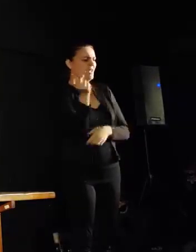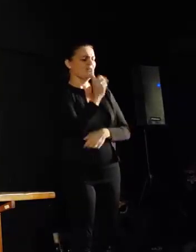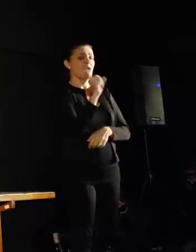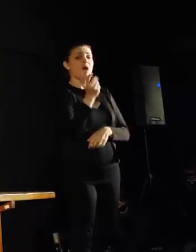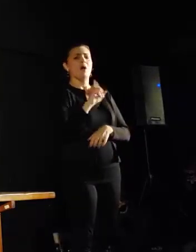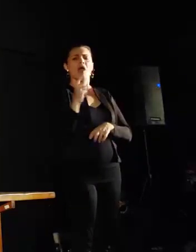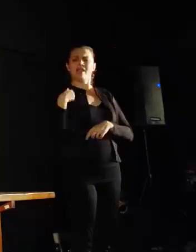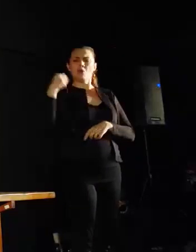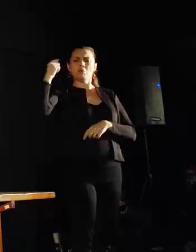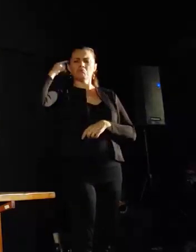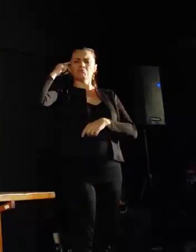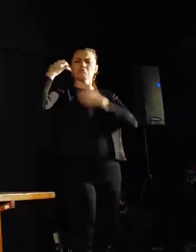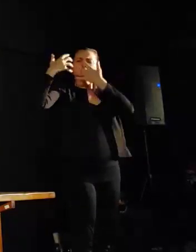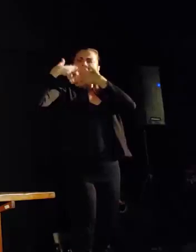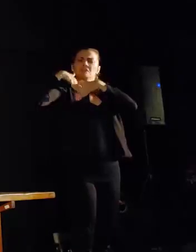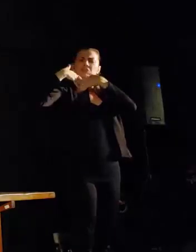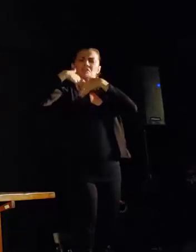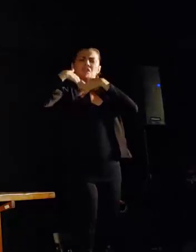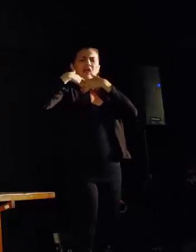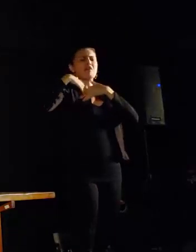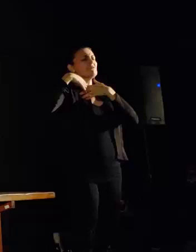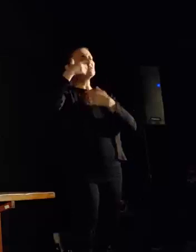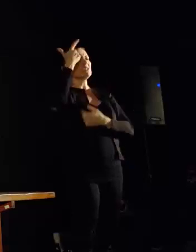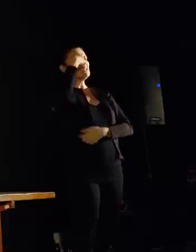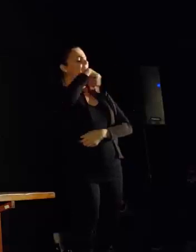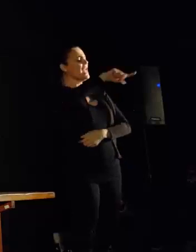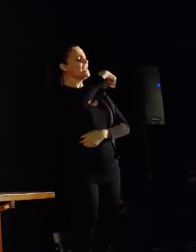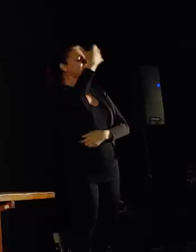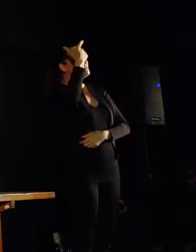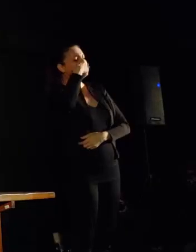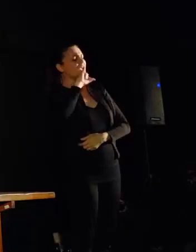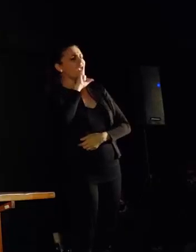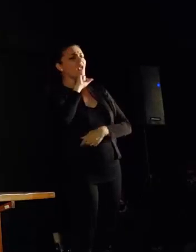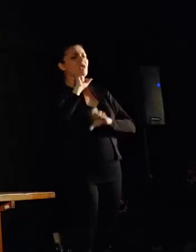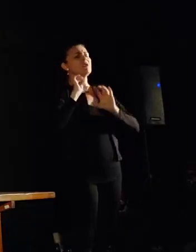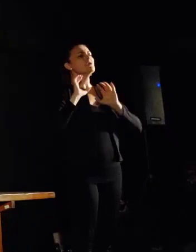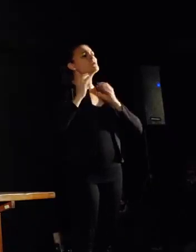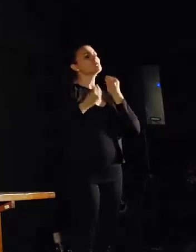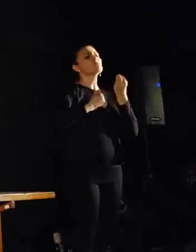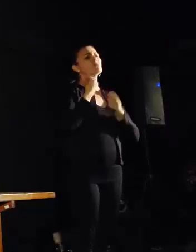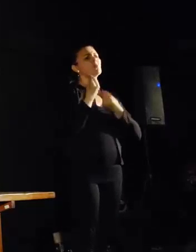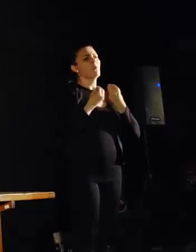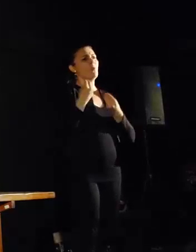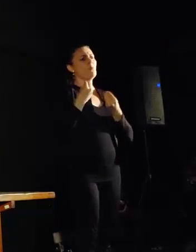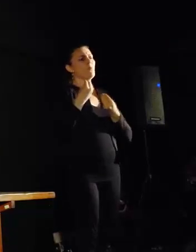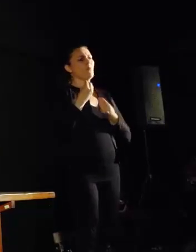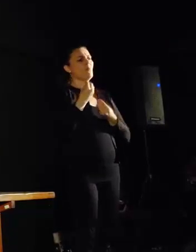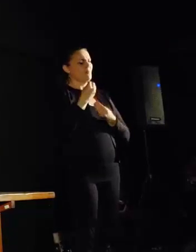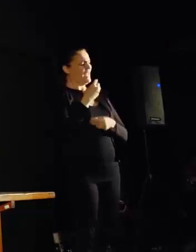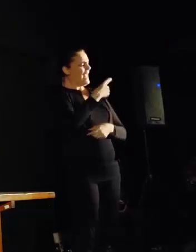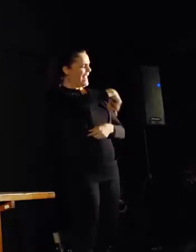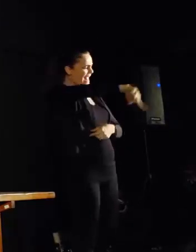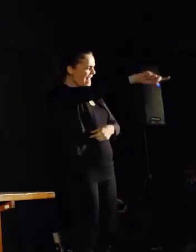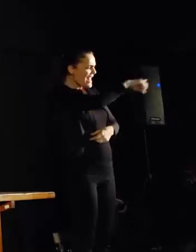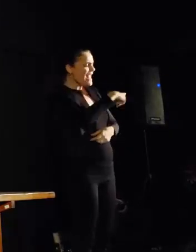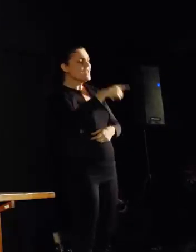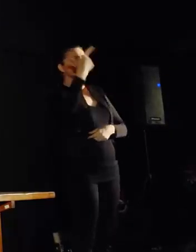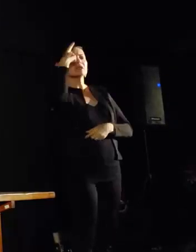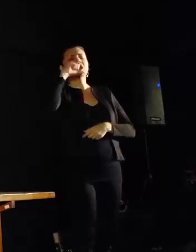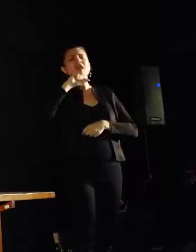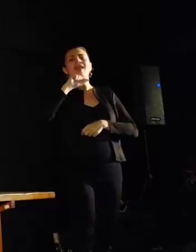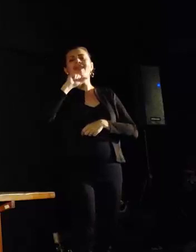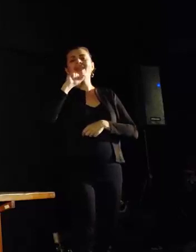de combate, de profilática de combate à esquizofrenia que ele vai apresentar no parlamento. Eles quem? É claro, era óbvio